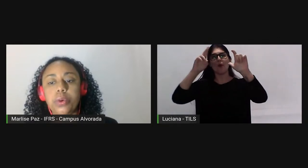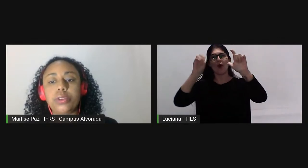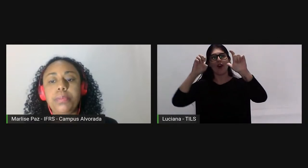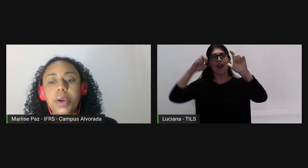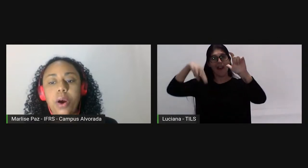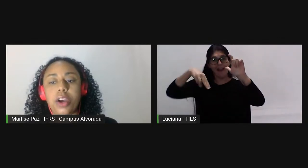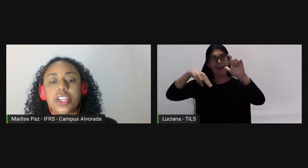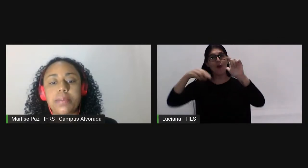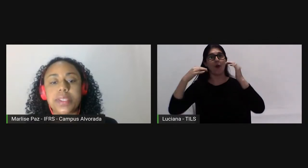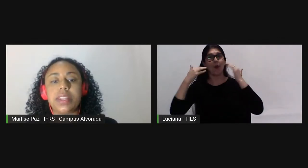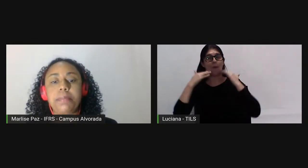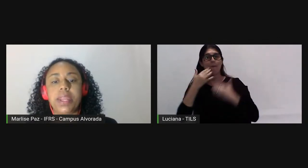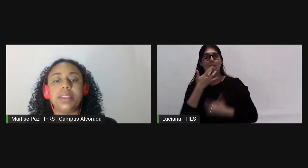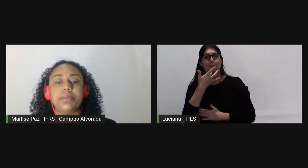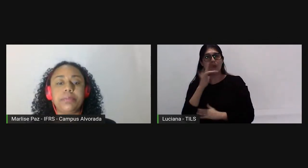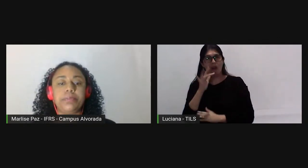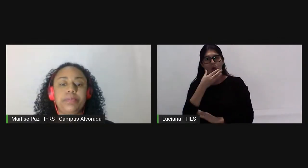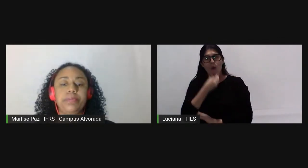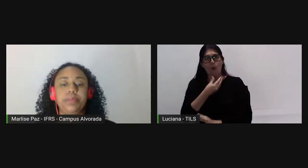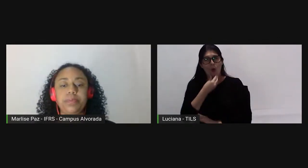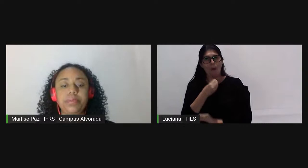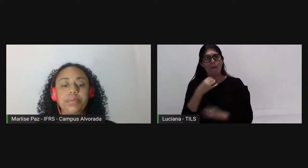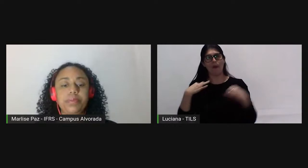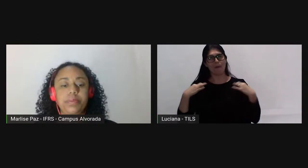cabelo curto, bigode e camiseta preta.